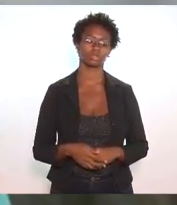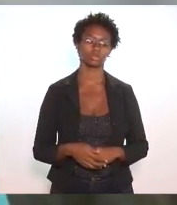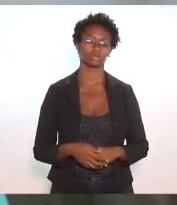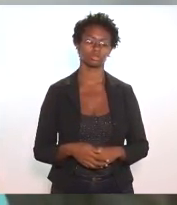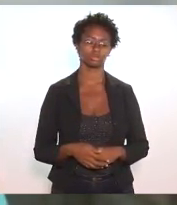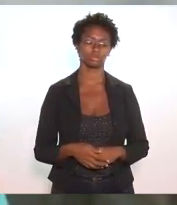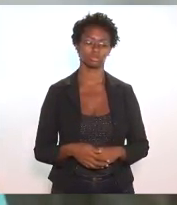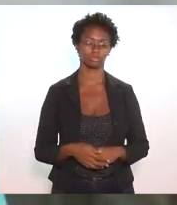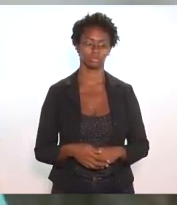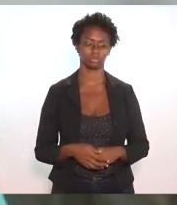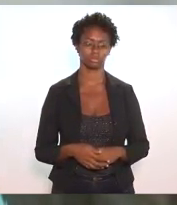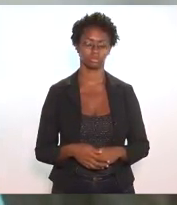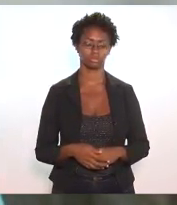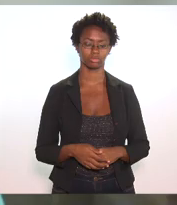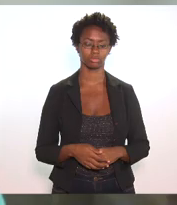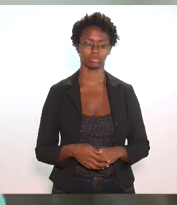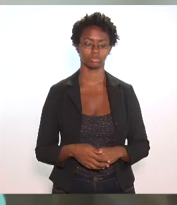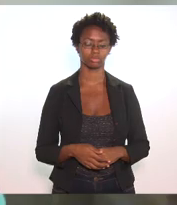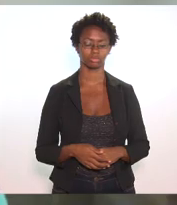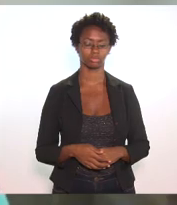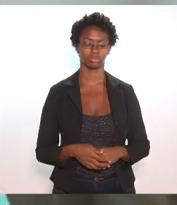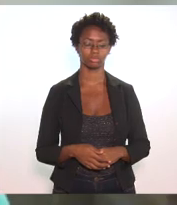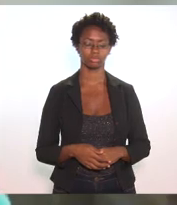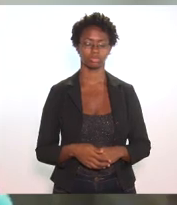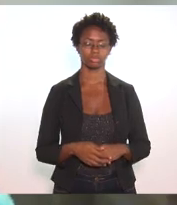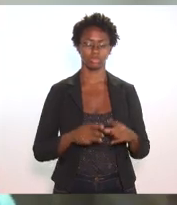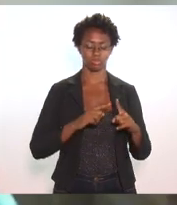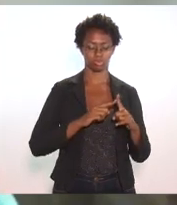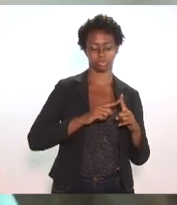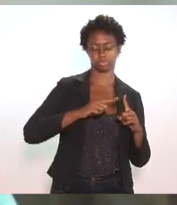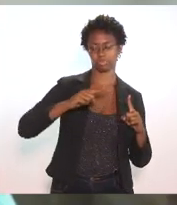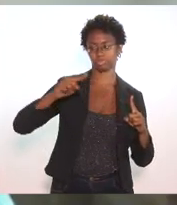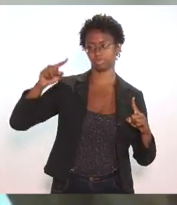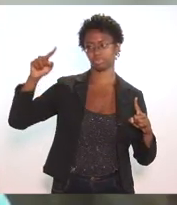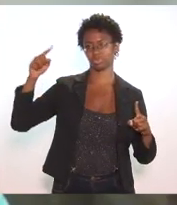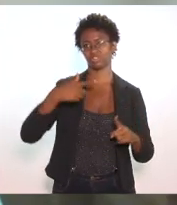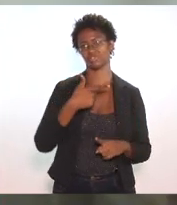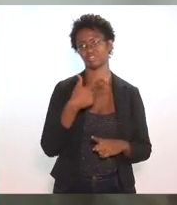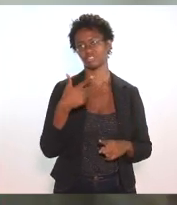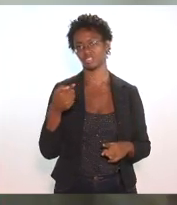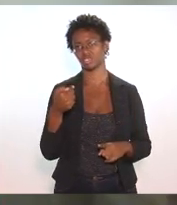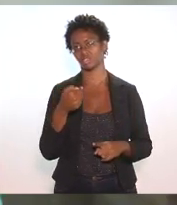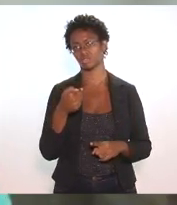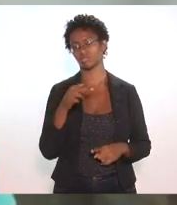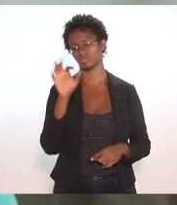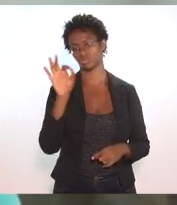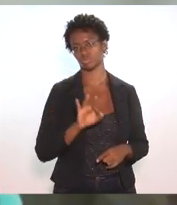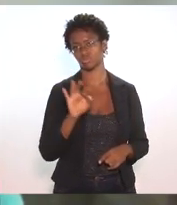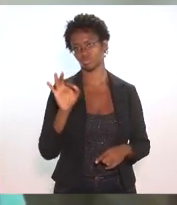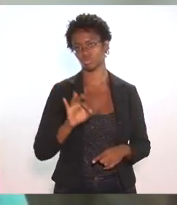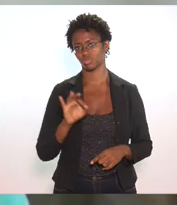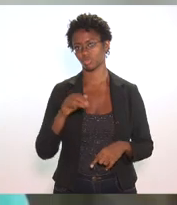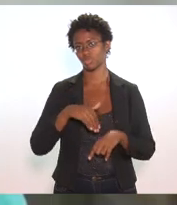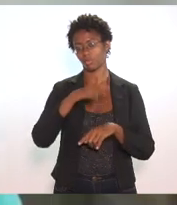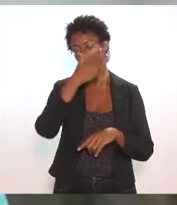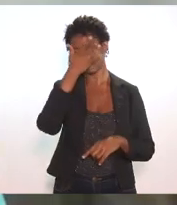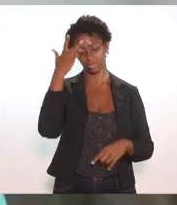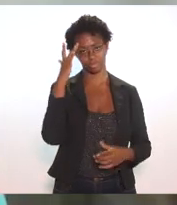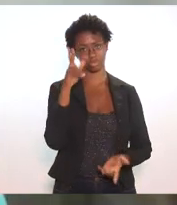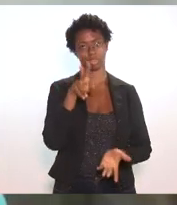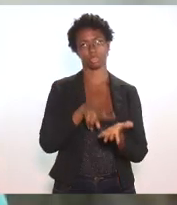crescimento de ocupação foi na ordem de 27%. Isso representa dizer que a